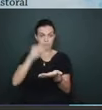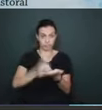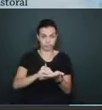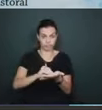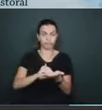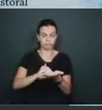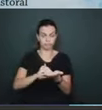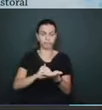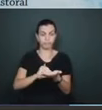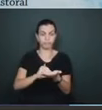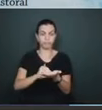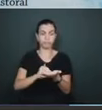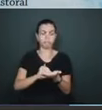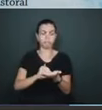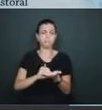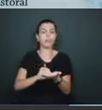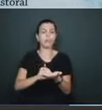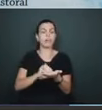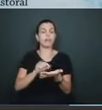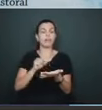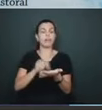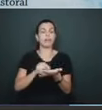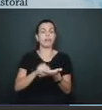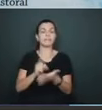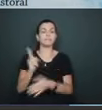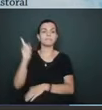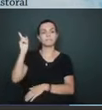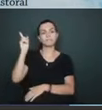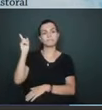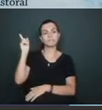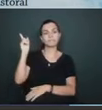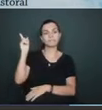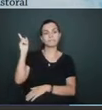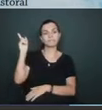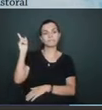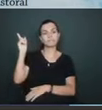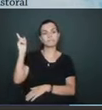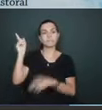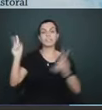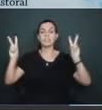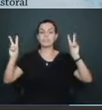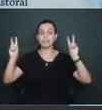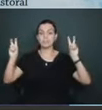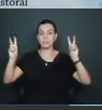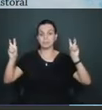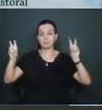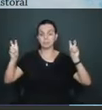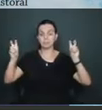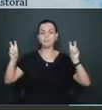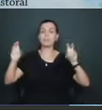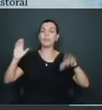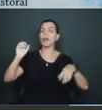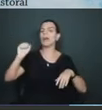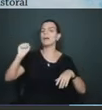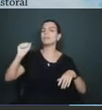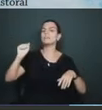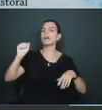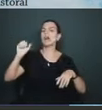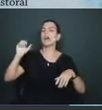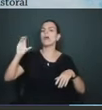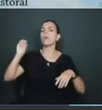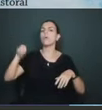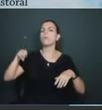Vaticano, que chama O Caminho para o Cuidado da Casa Comum. E a casa comum aqui, a gente está falando do planeta Terra.